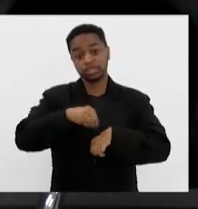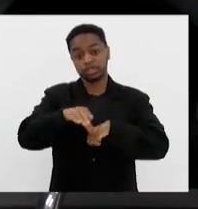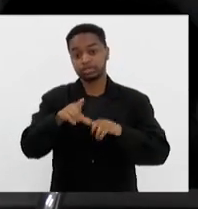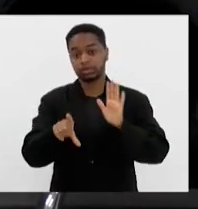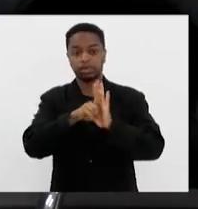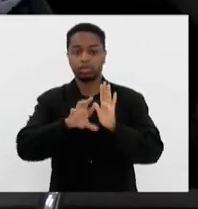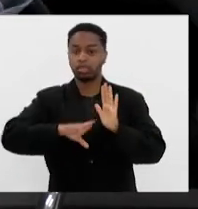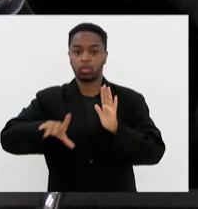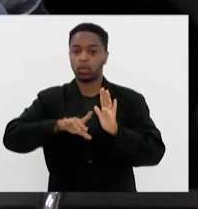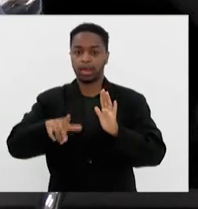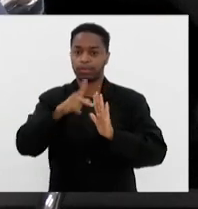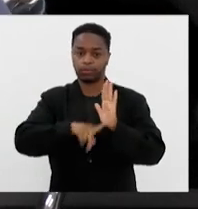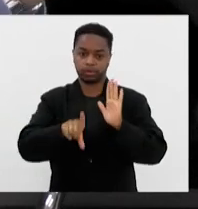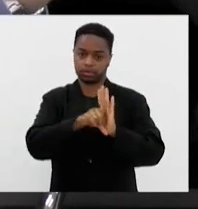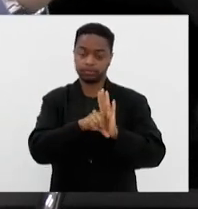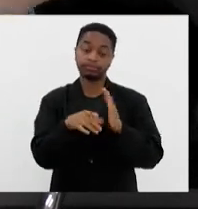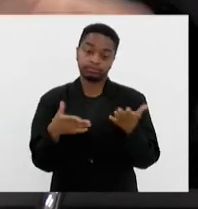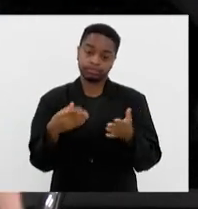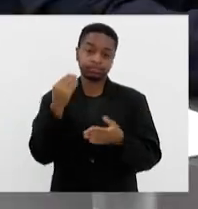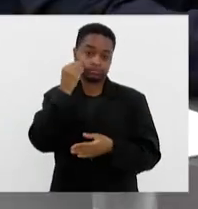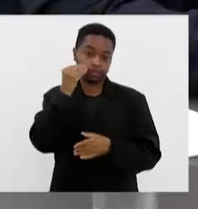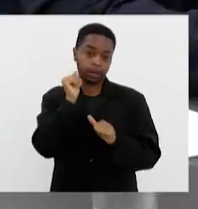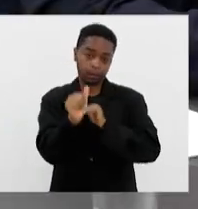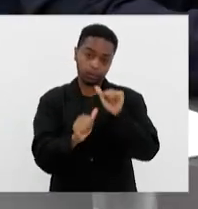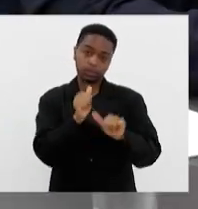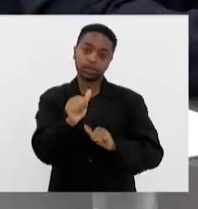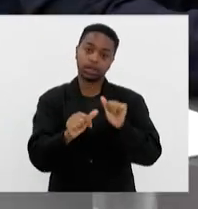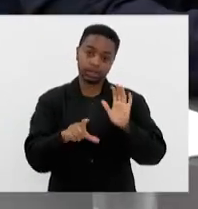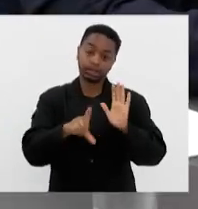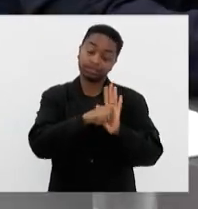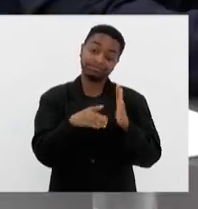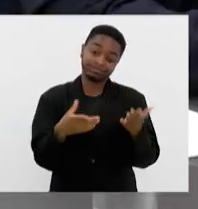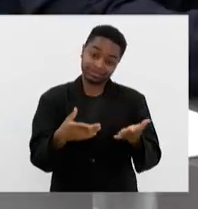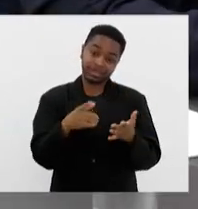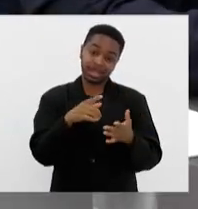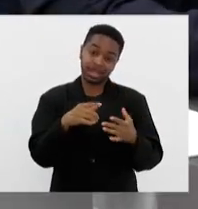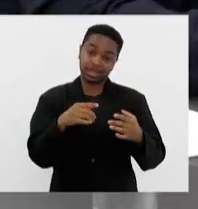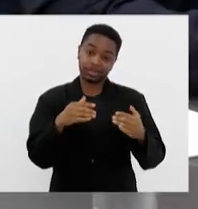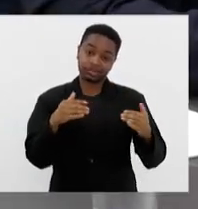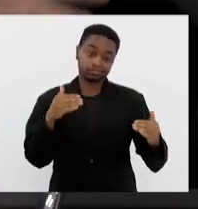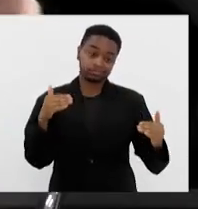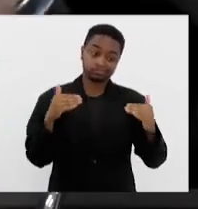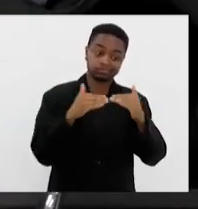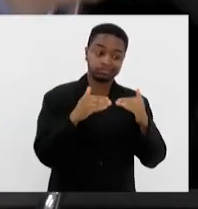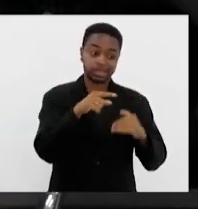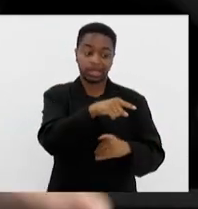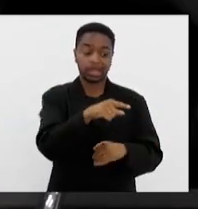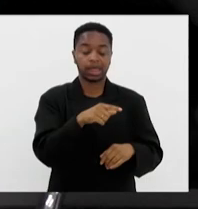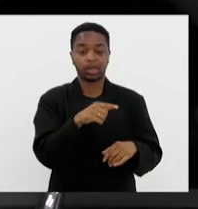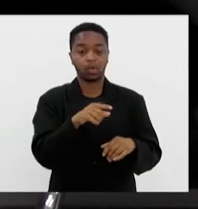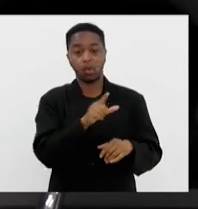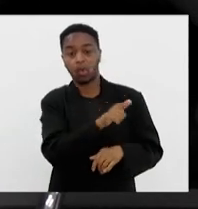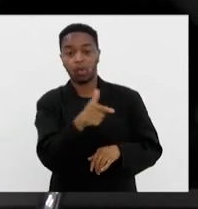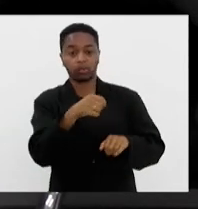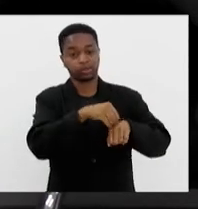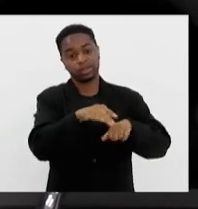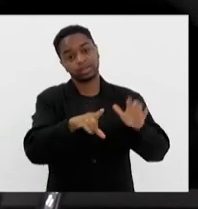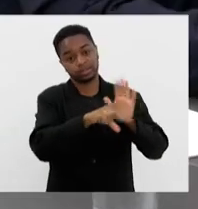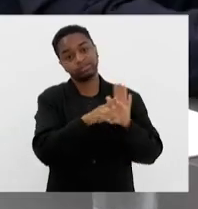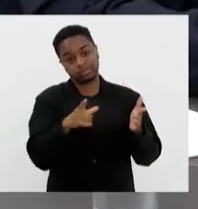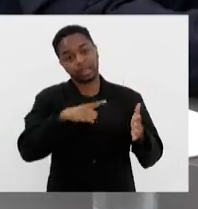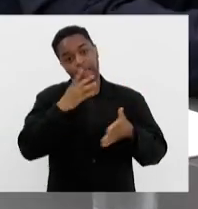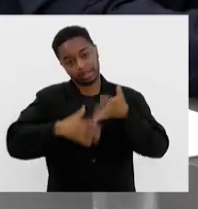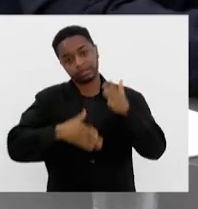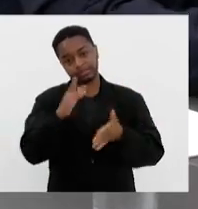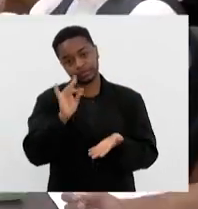E se for o caso de transformação e indicação, esbarra na indicação do deputado Gualberto. Isso que eu estou querendo colocar. E aí fica prejudicado, de